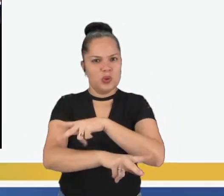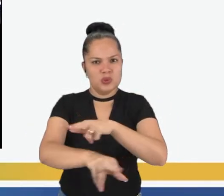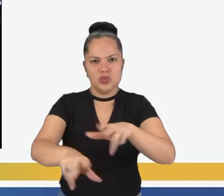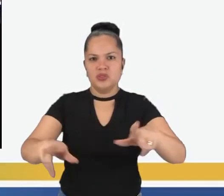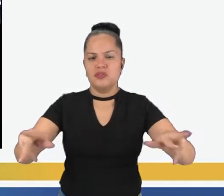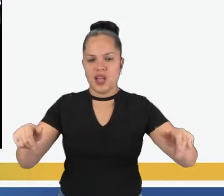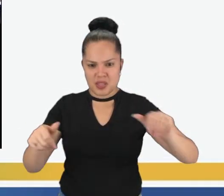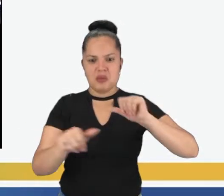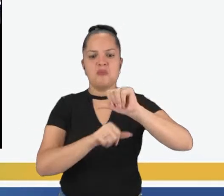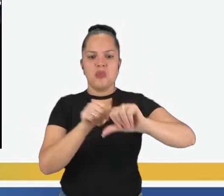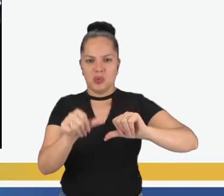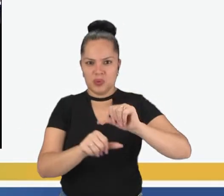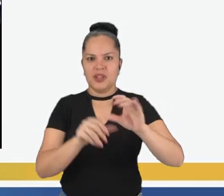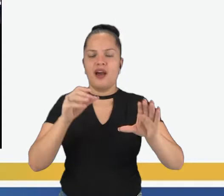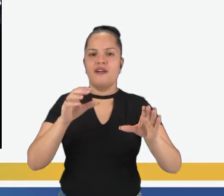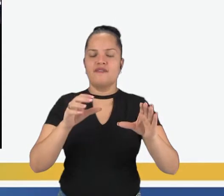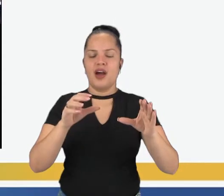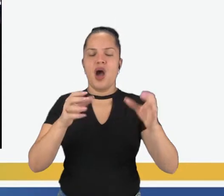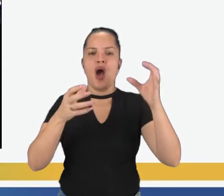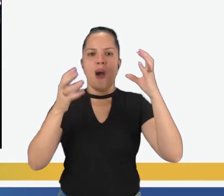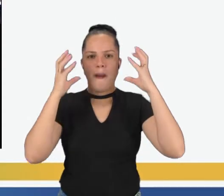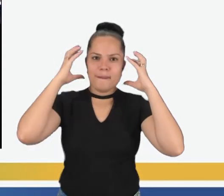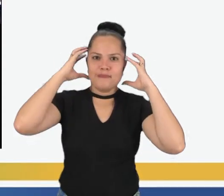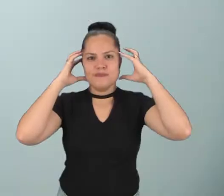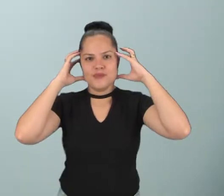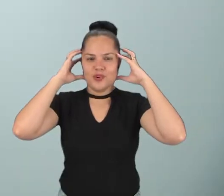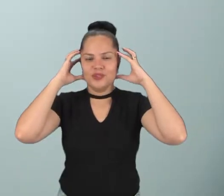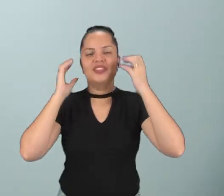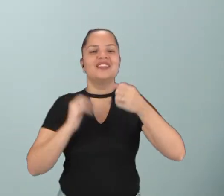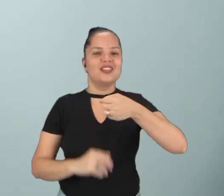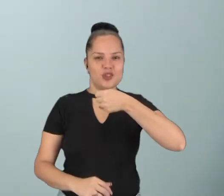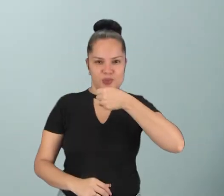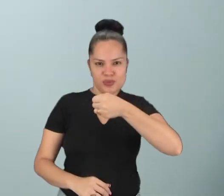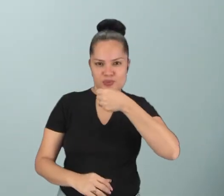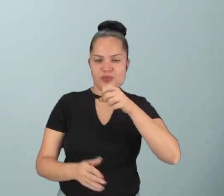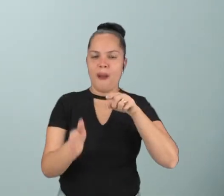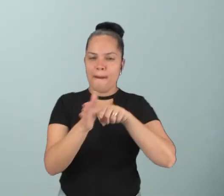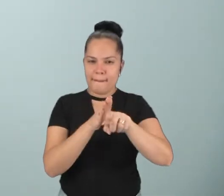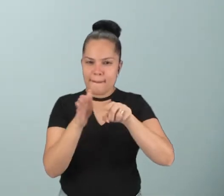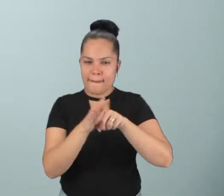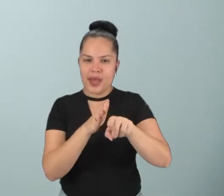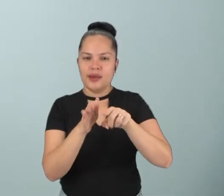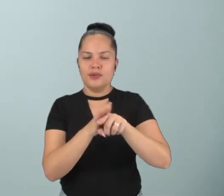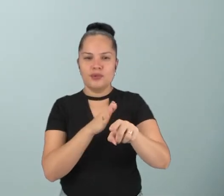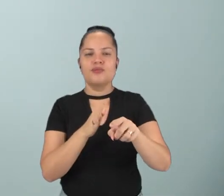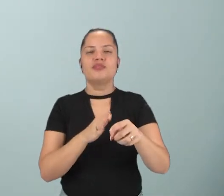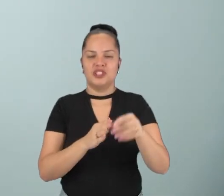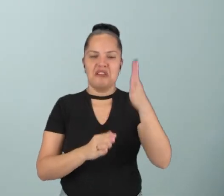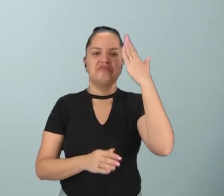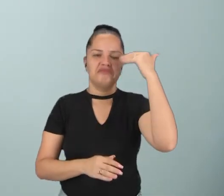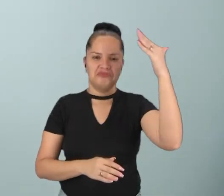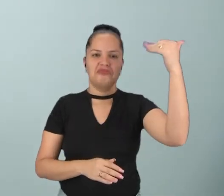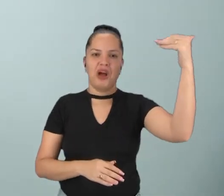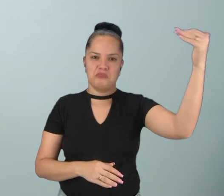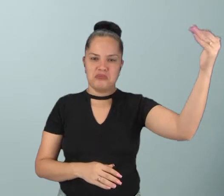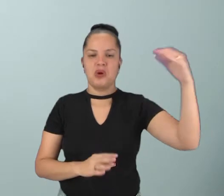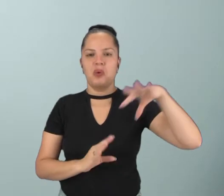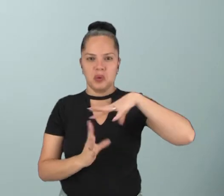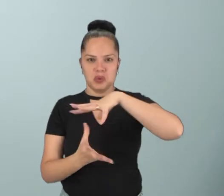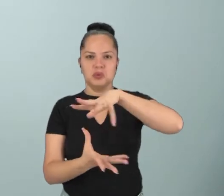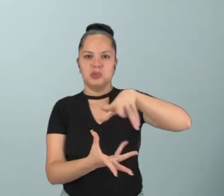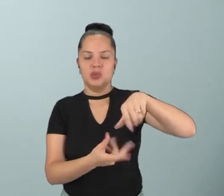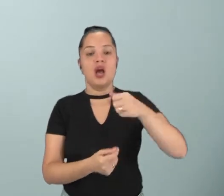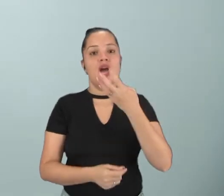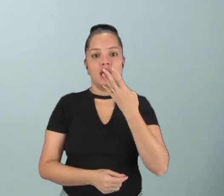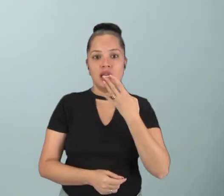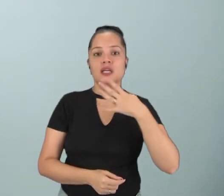transformar os ruídos em música. E ele deu várias entrevistas, né, no Brasil e no exterior, super famoso. E quando ele era